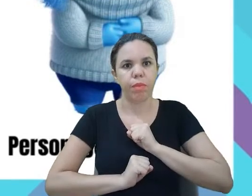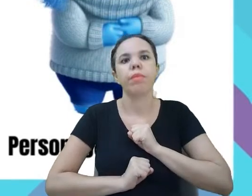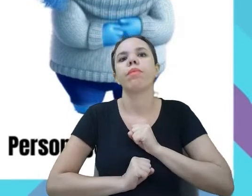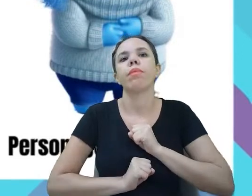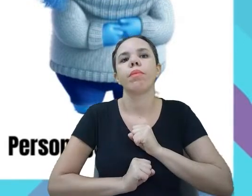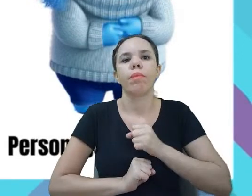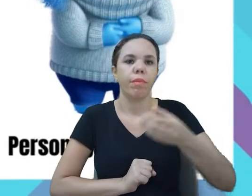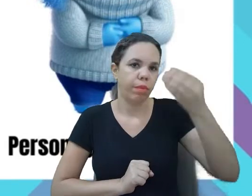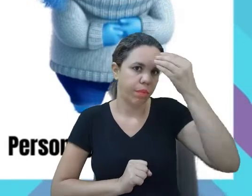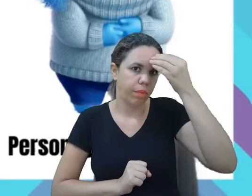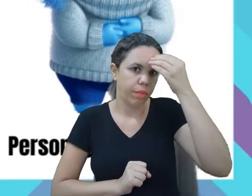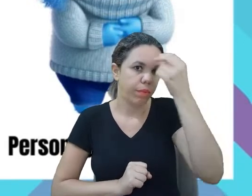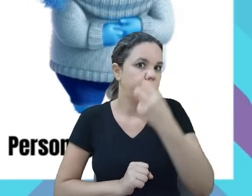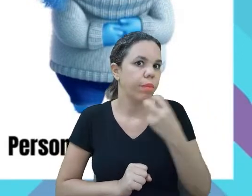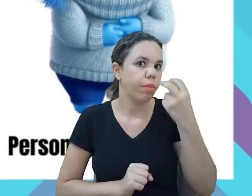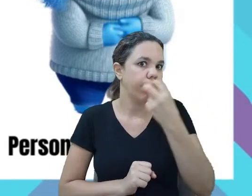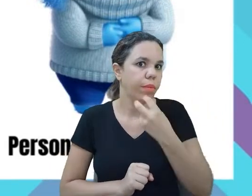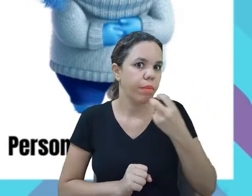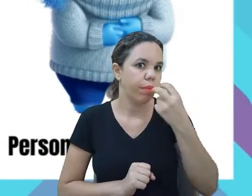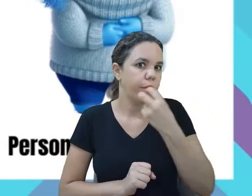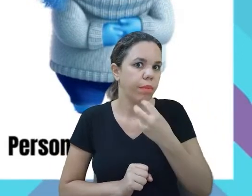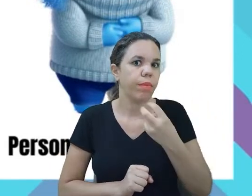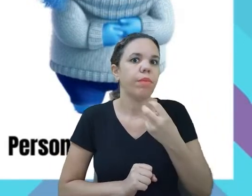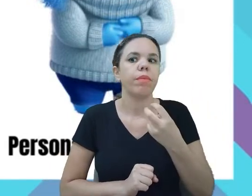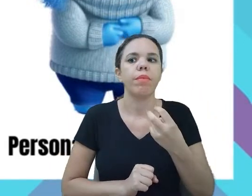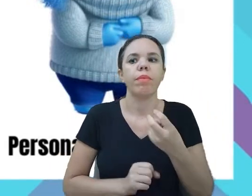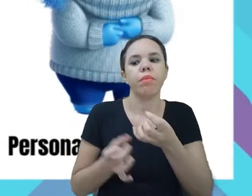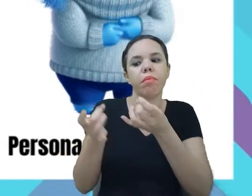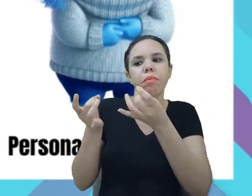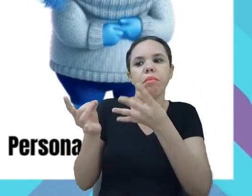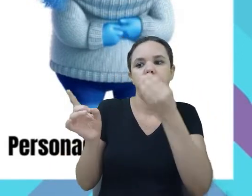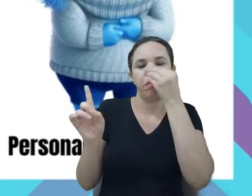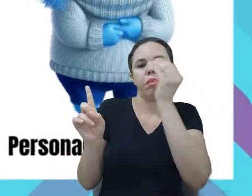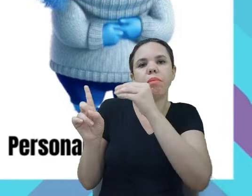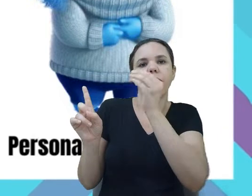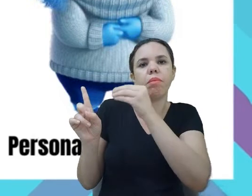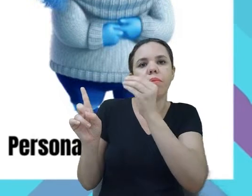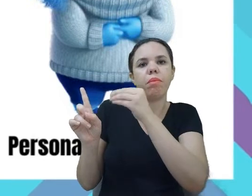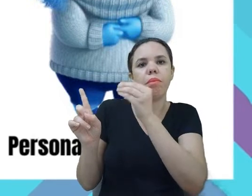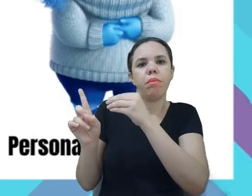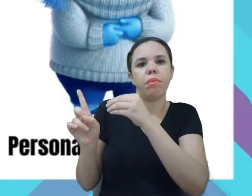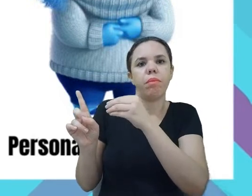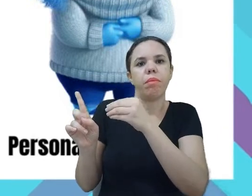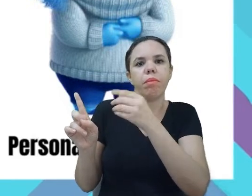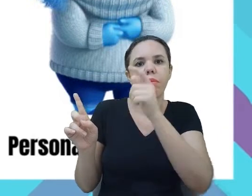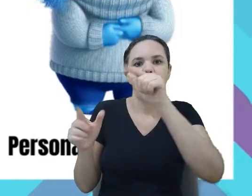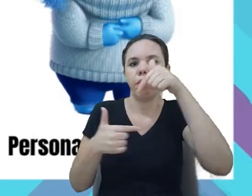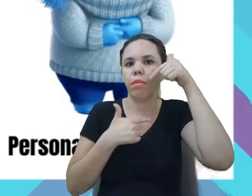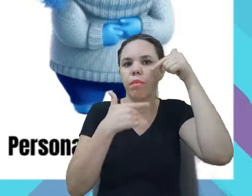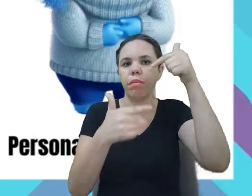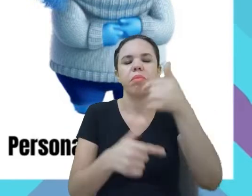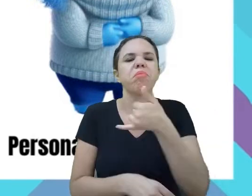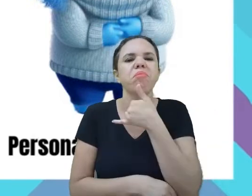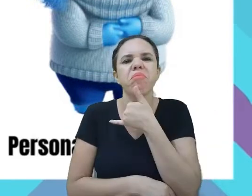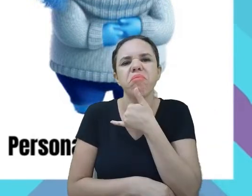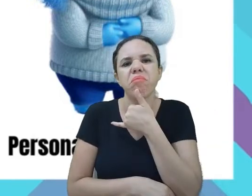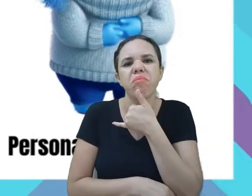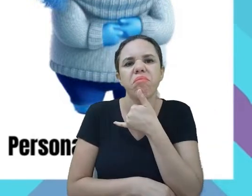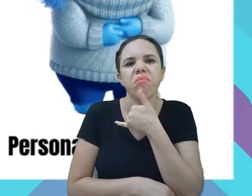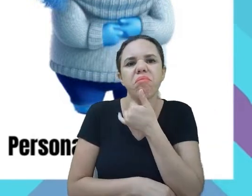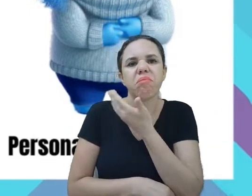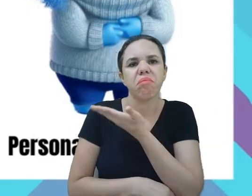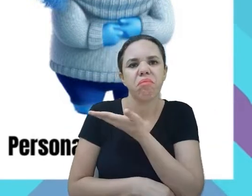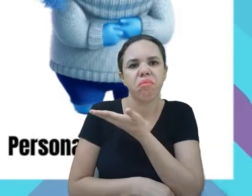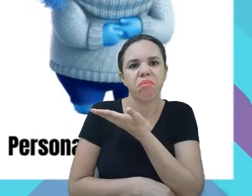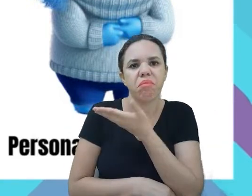incorporação. No traço de caráter oral, a ferida é do abandono e é vivenciado pela personagem